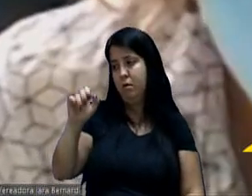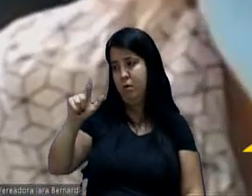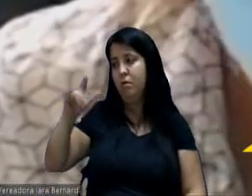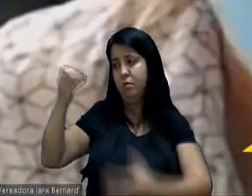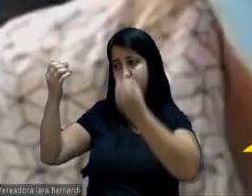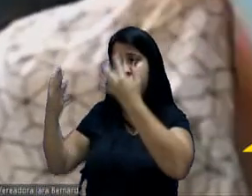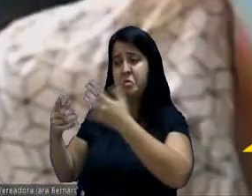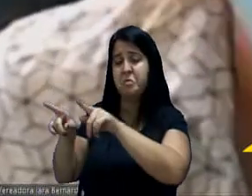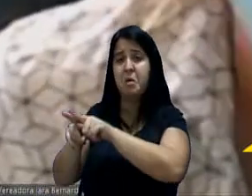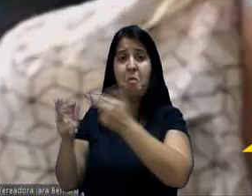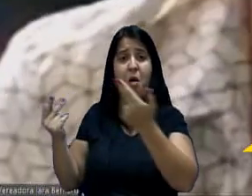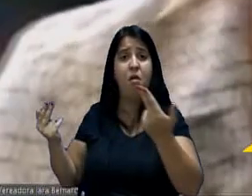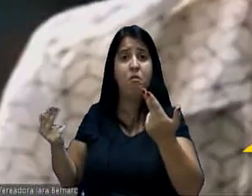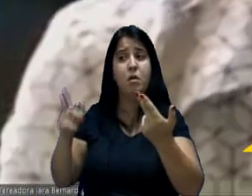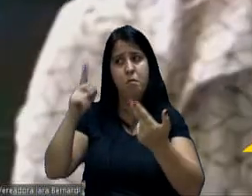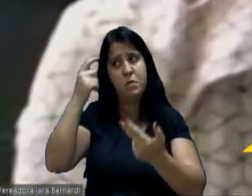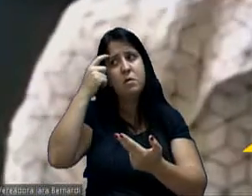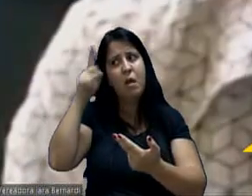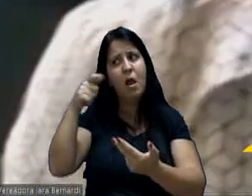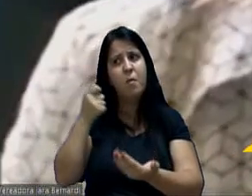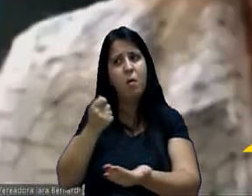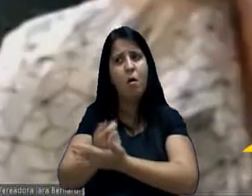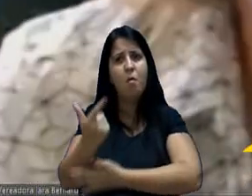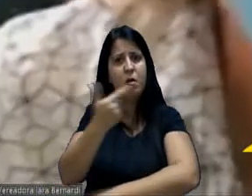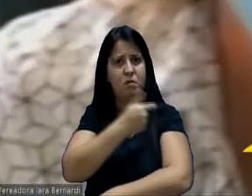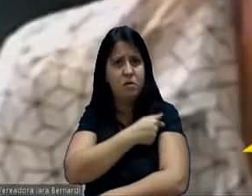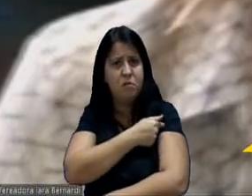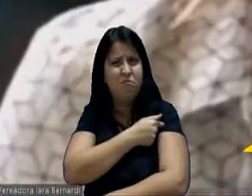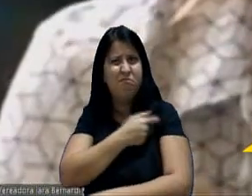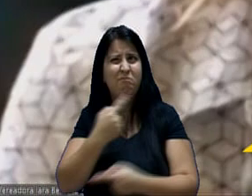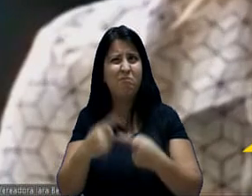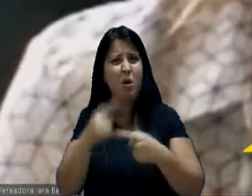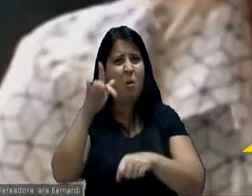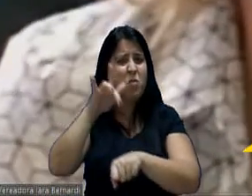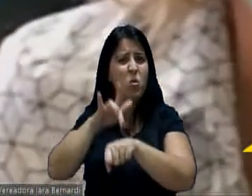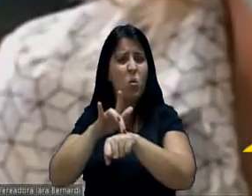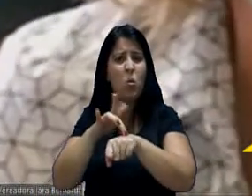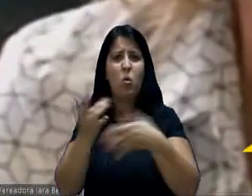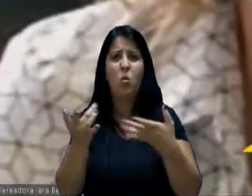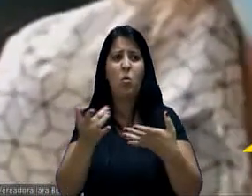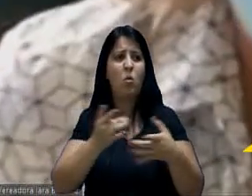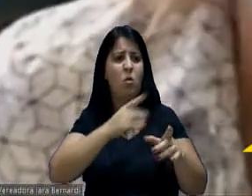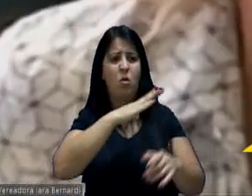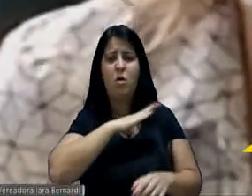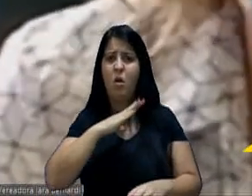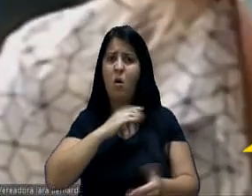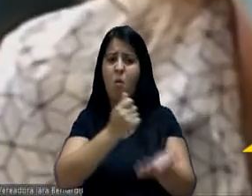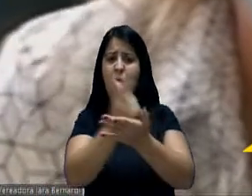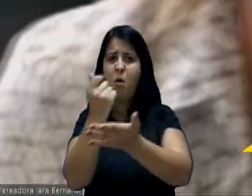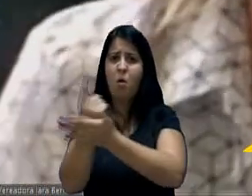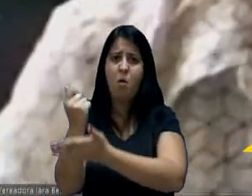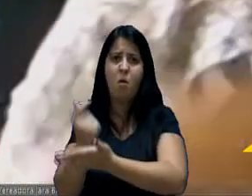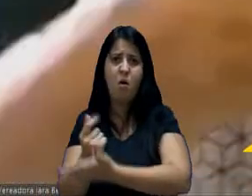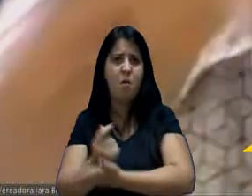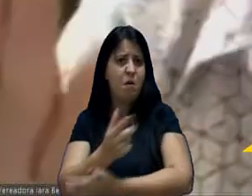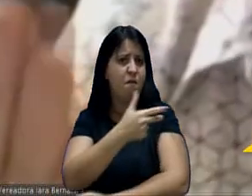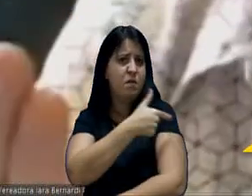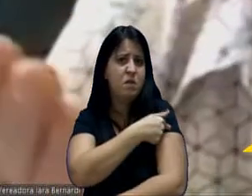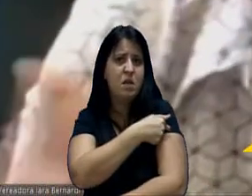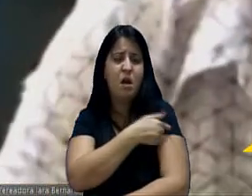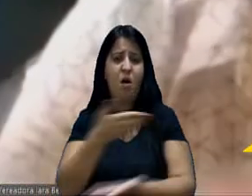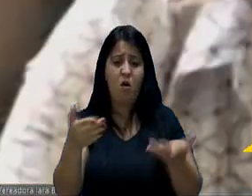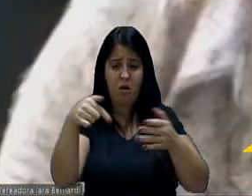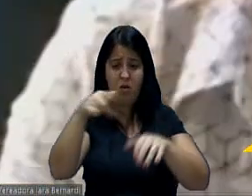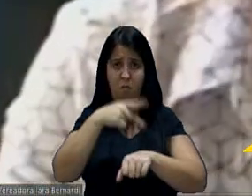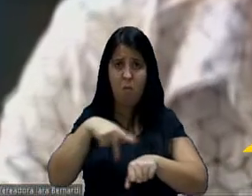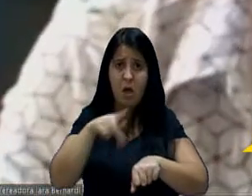dele, que era para compra de vacinas. Porque é meio absurdo os municípios comprarem vacina, porque vão comprar vacina num país que